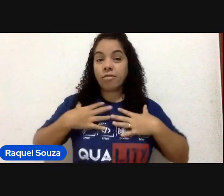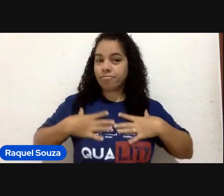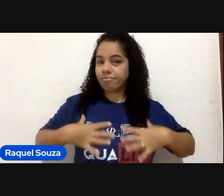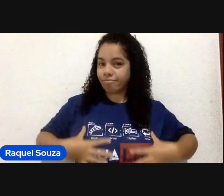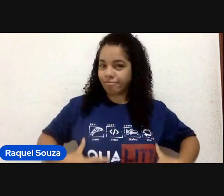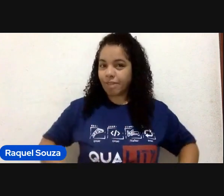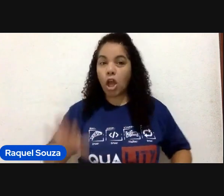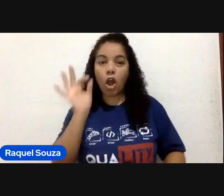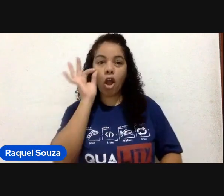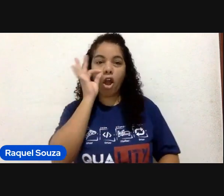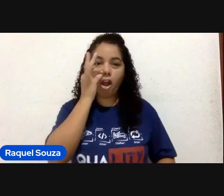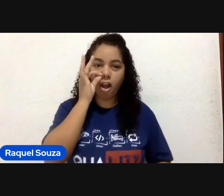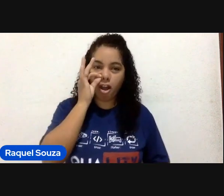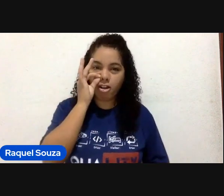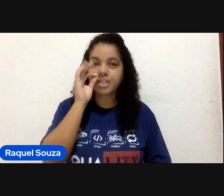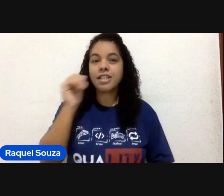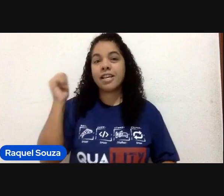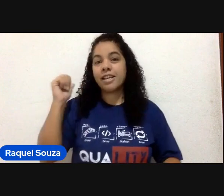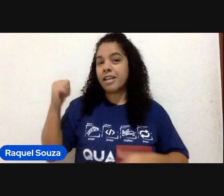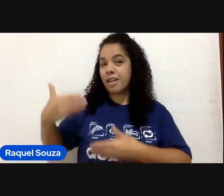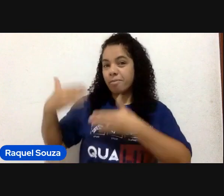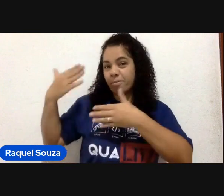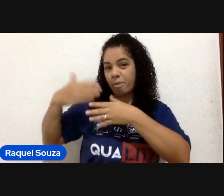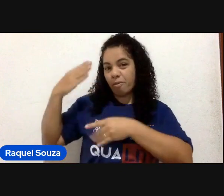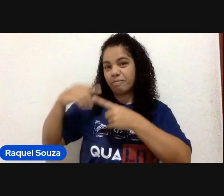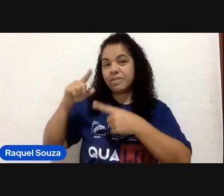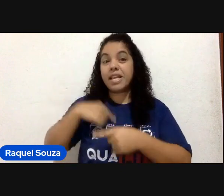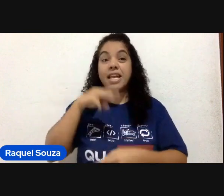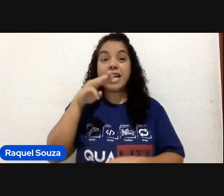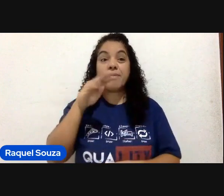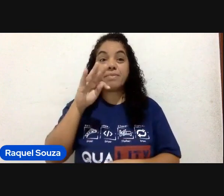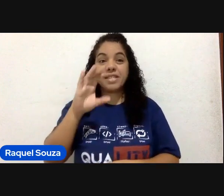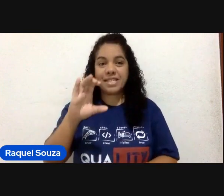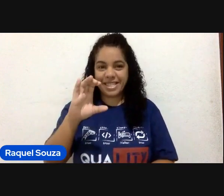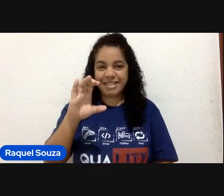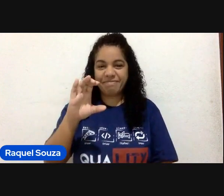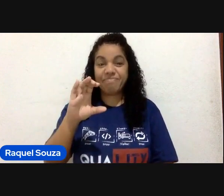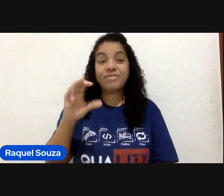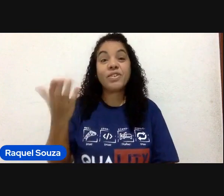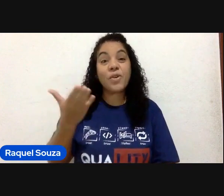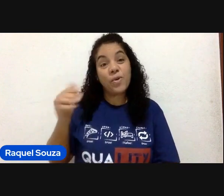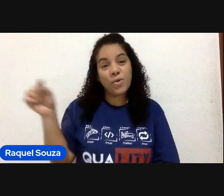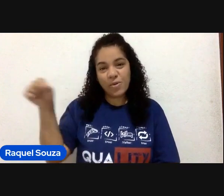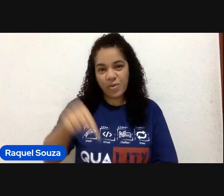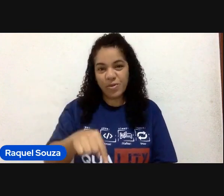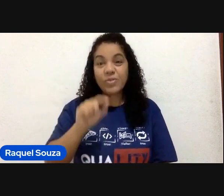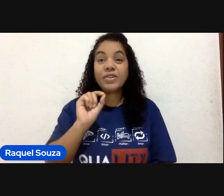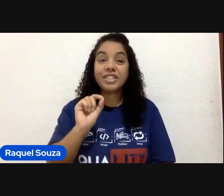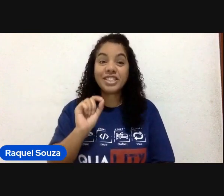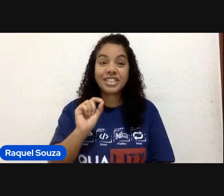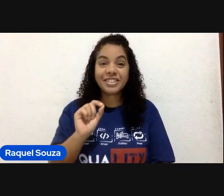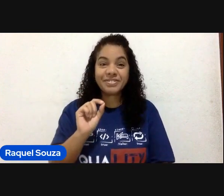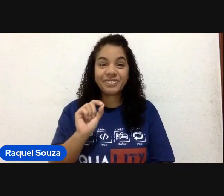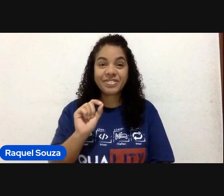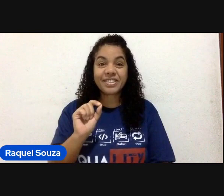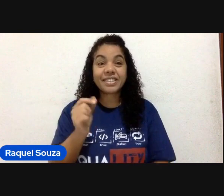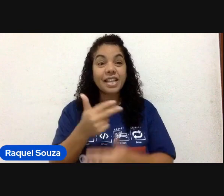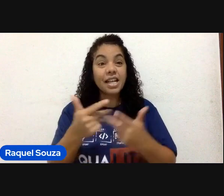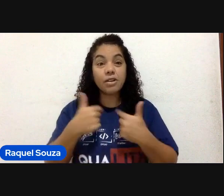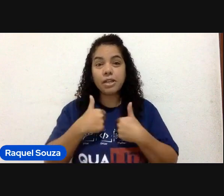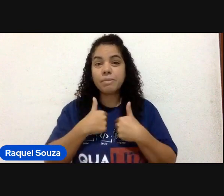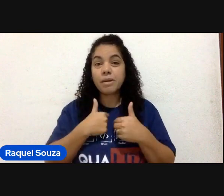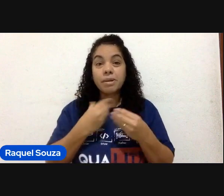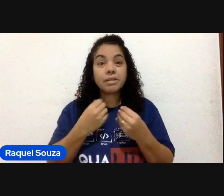rosa e o meu plano de fundo é do MTC. E eu vim aqui hoje trazer algo que para mim é